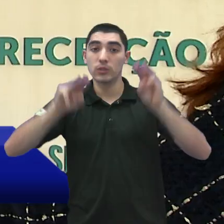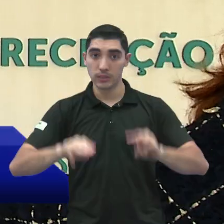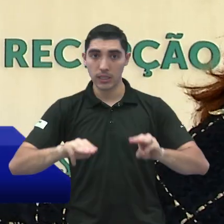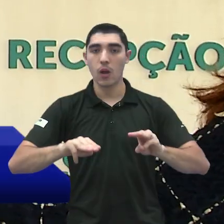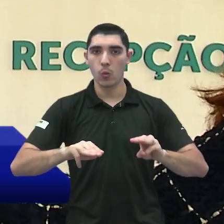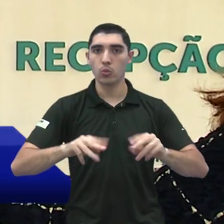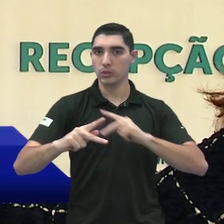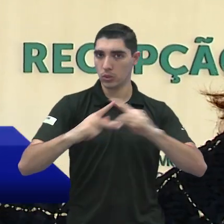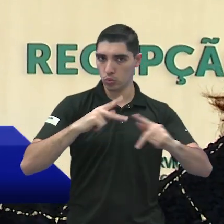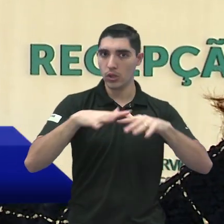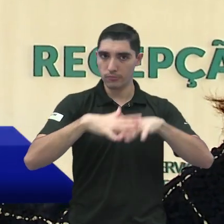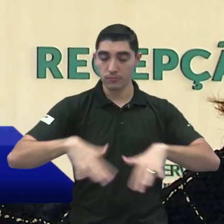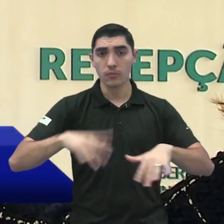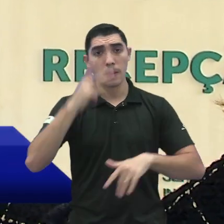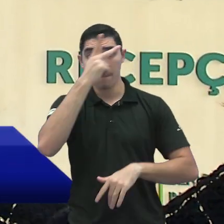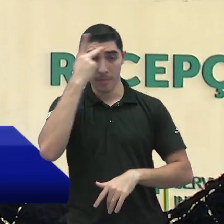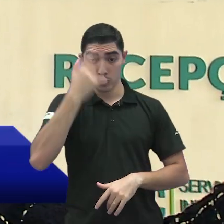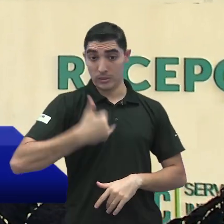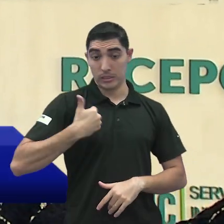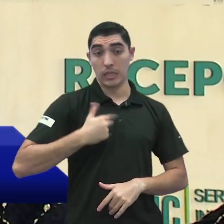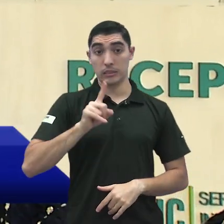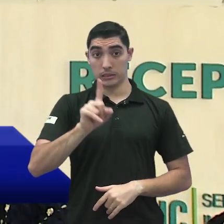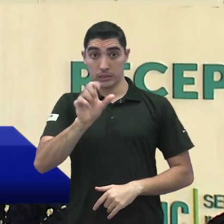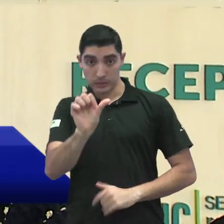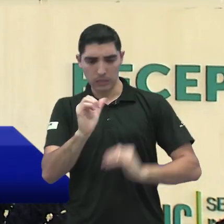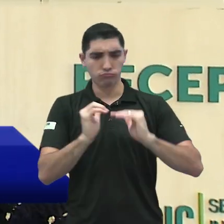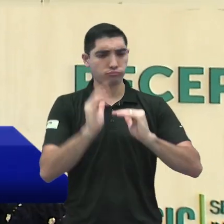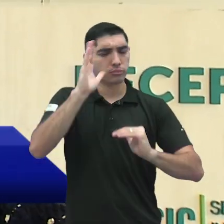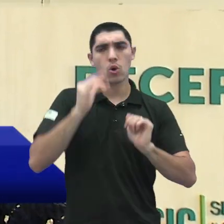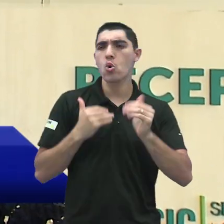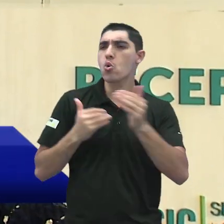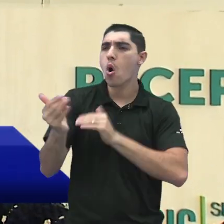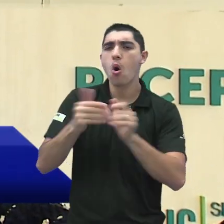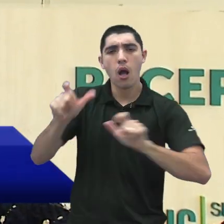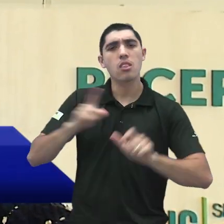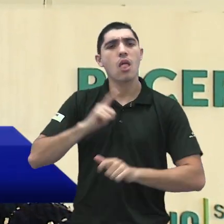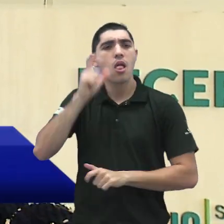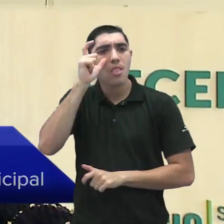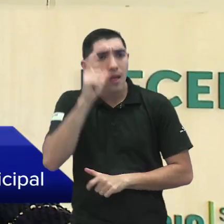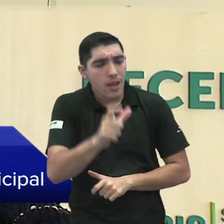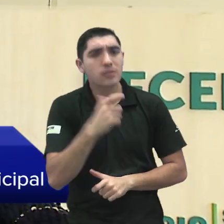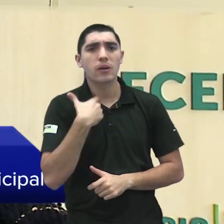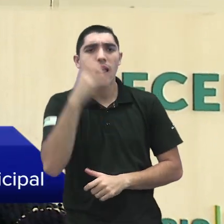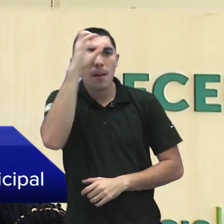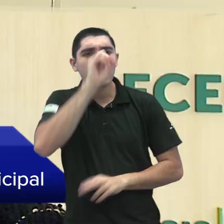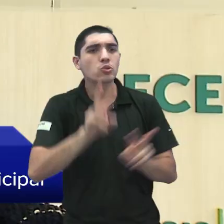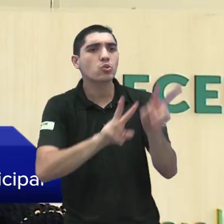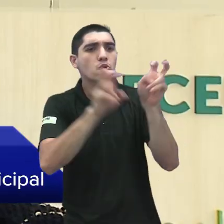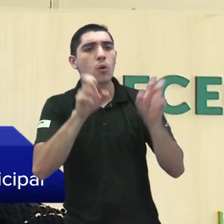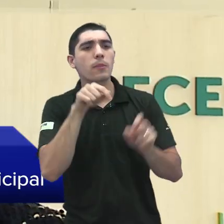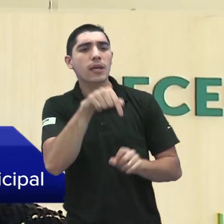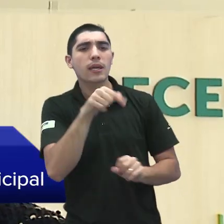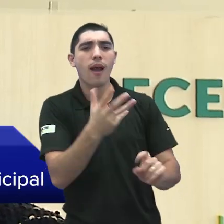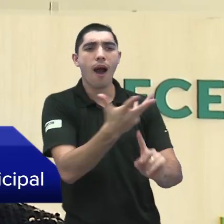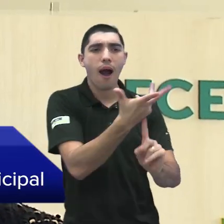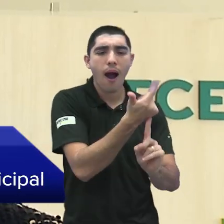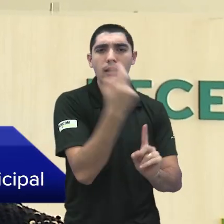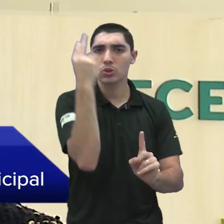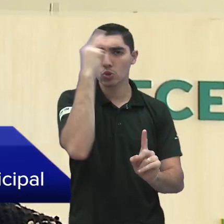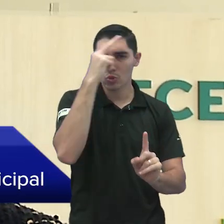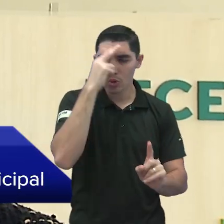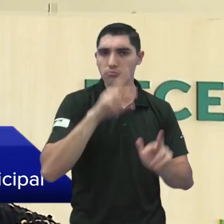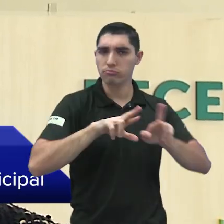Campos. Qualquer pessoa acima de 16 anos que seja interessada por aprender História da Arte está